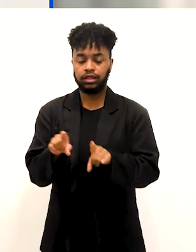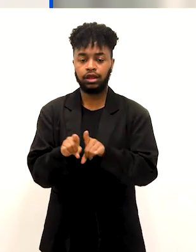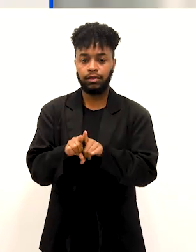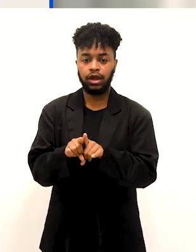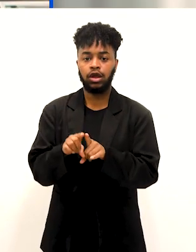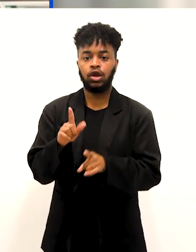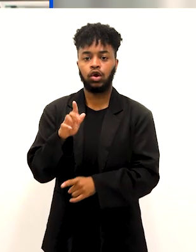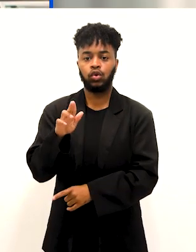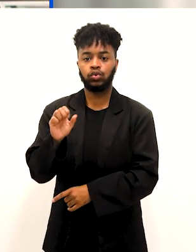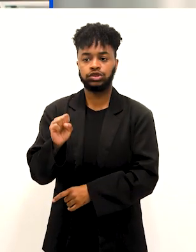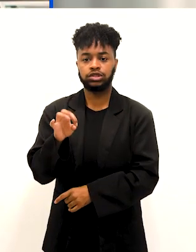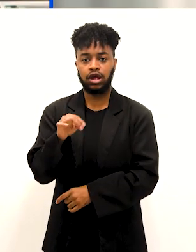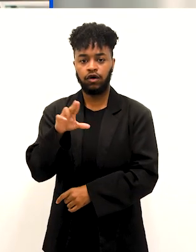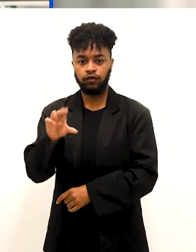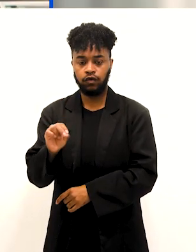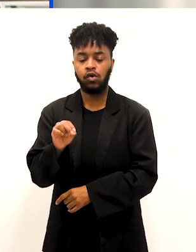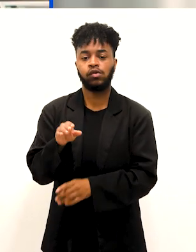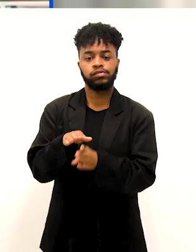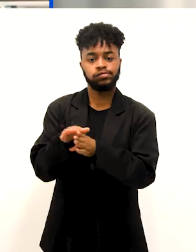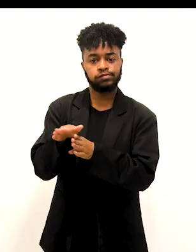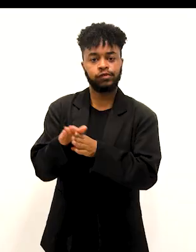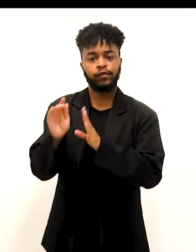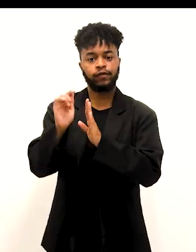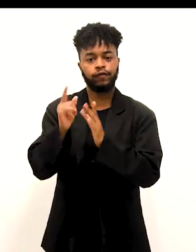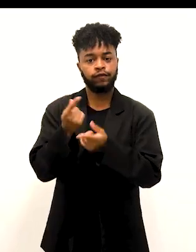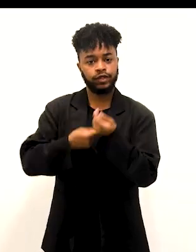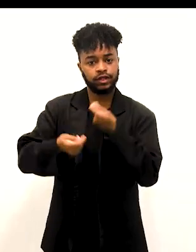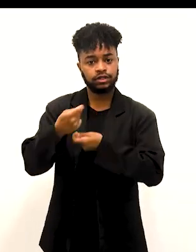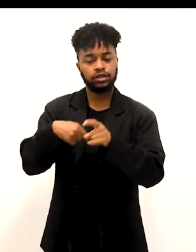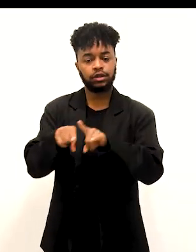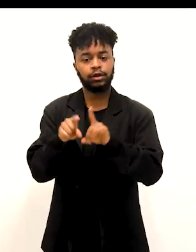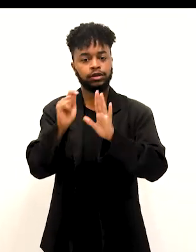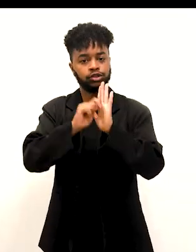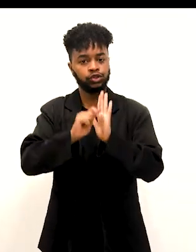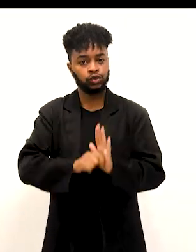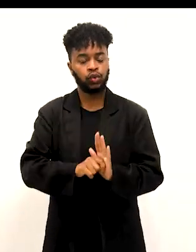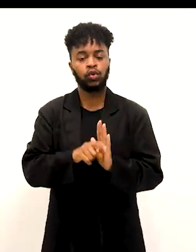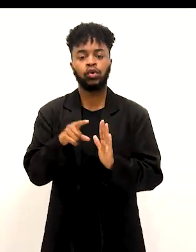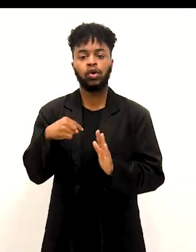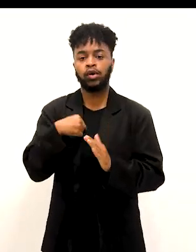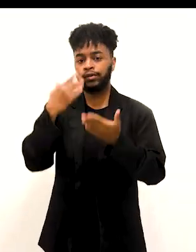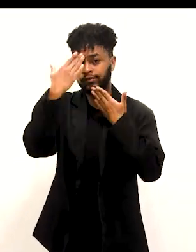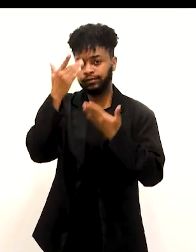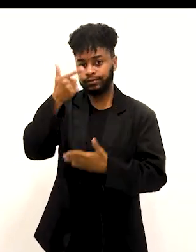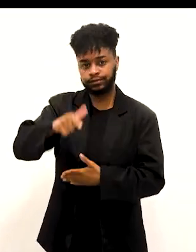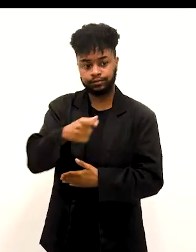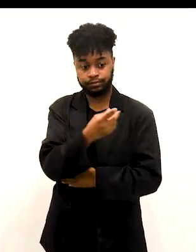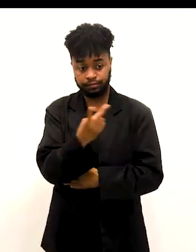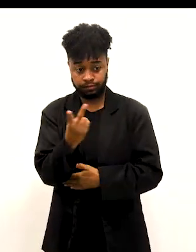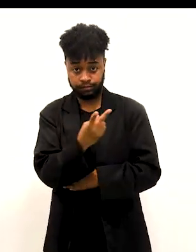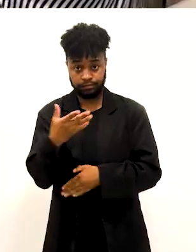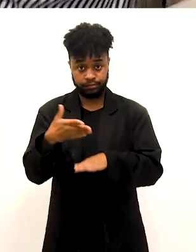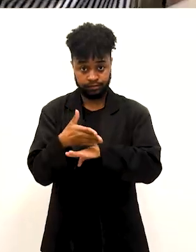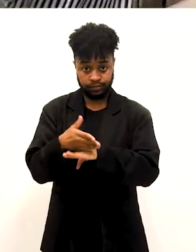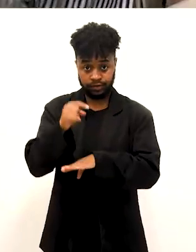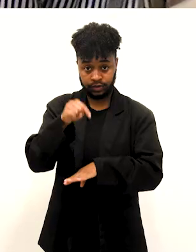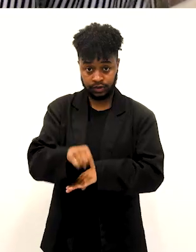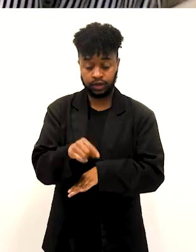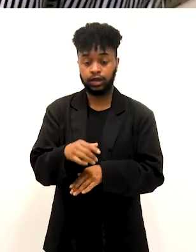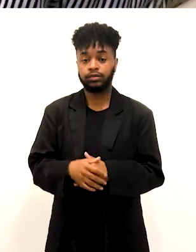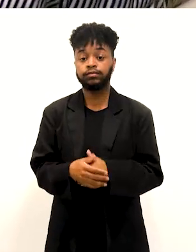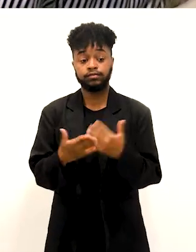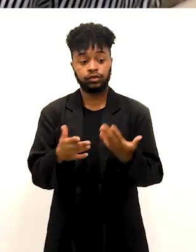Gustavo Cerbasi, consultor financeiro e escritor. Agradeço mais uma vez a presença de vocês. Gustavo, no bloco